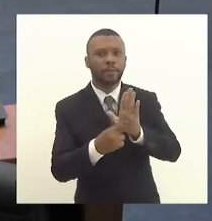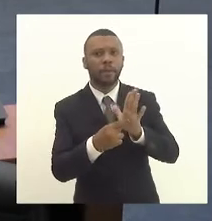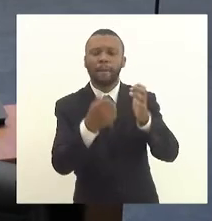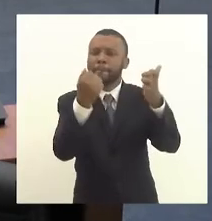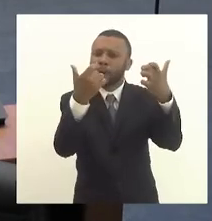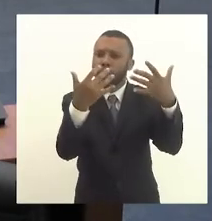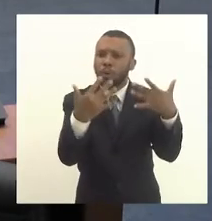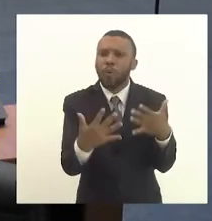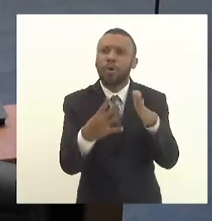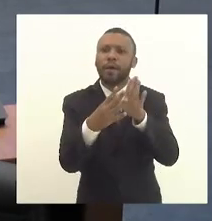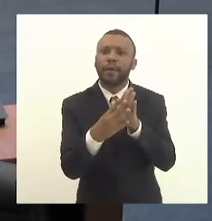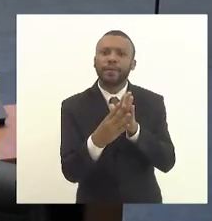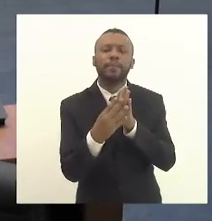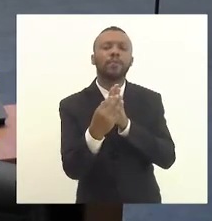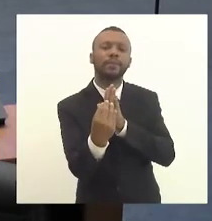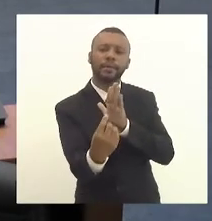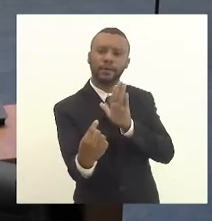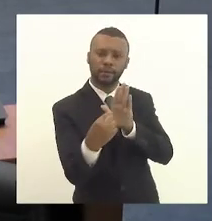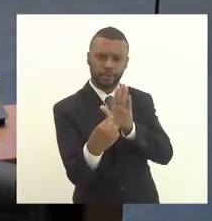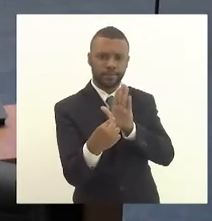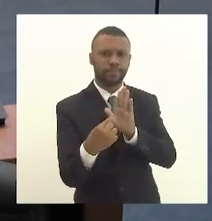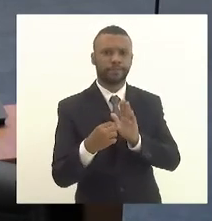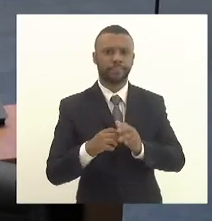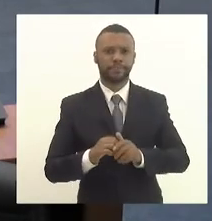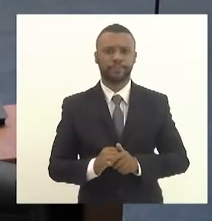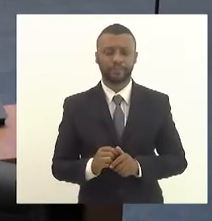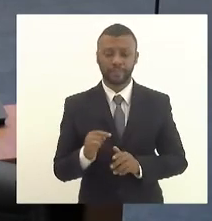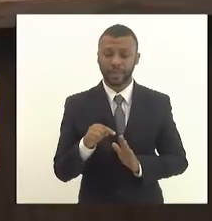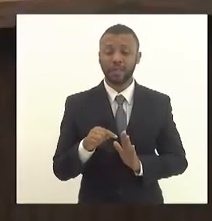esse modelo. Esse modelo